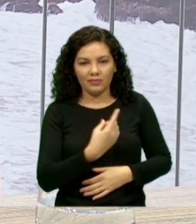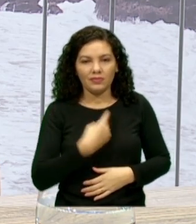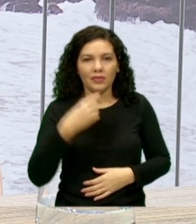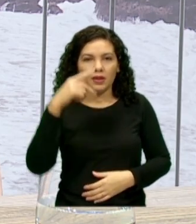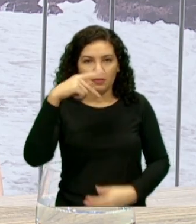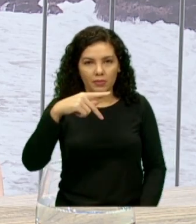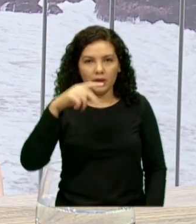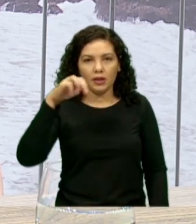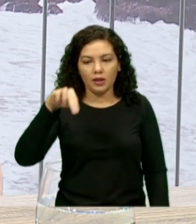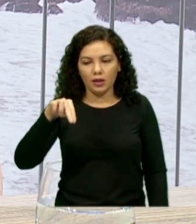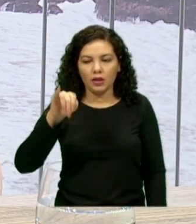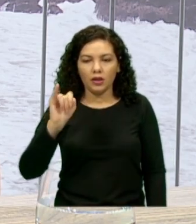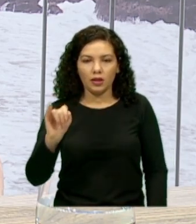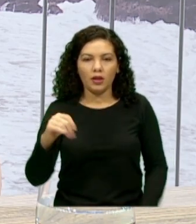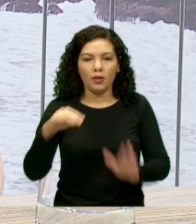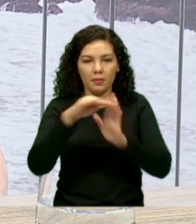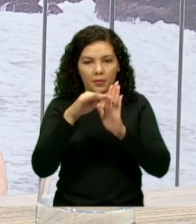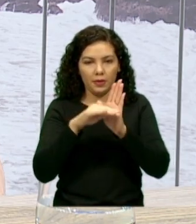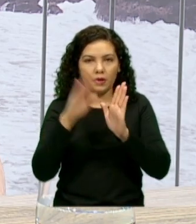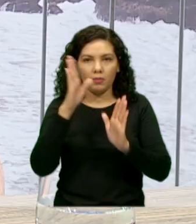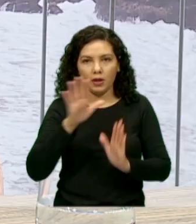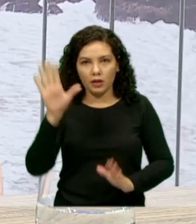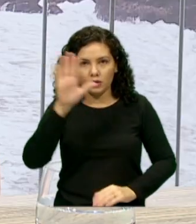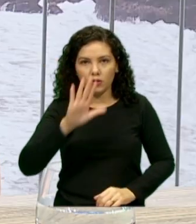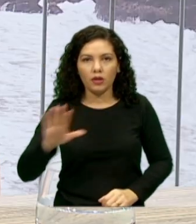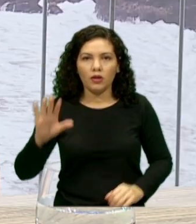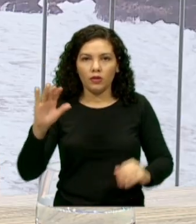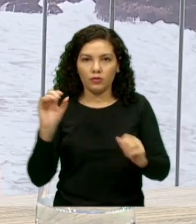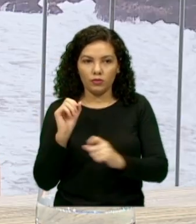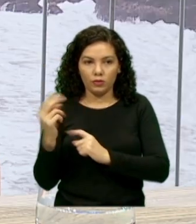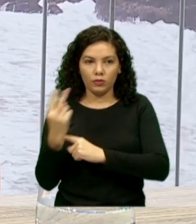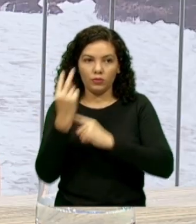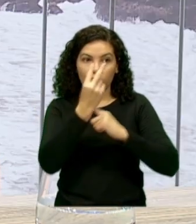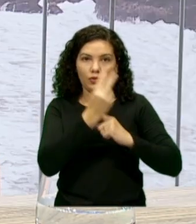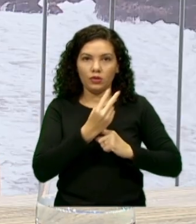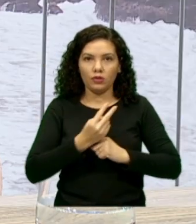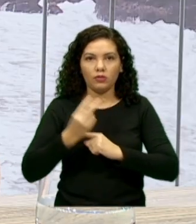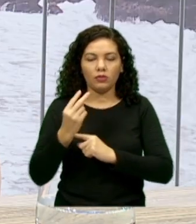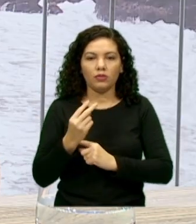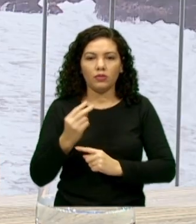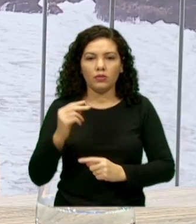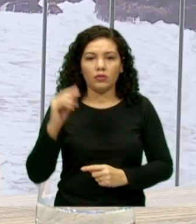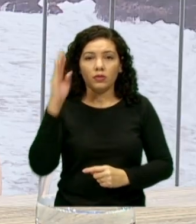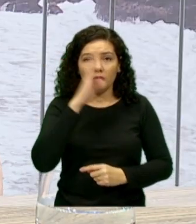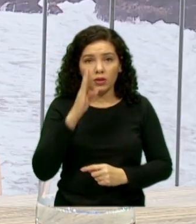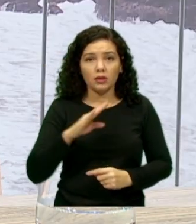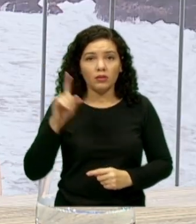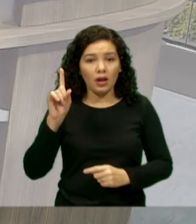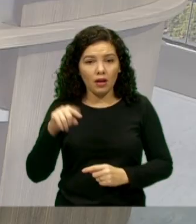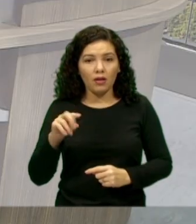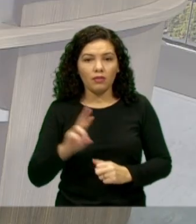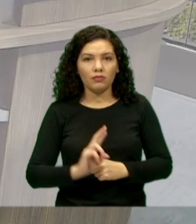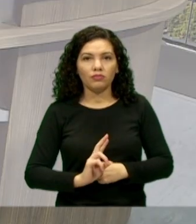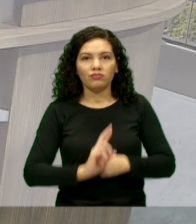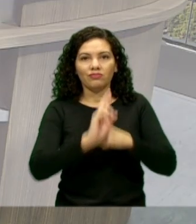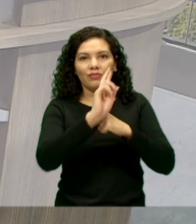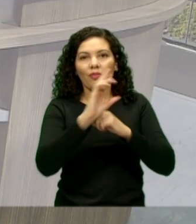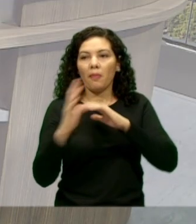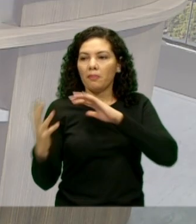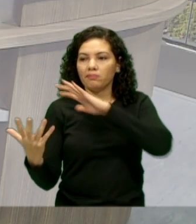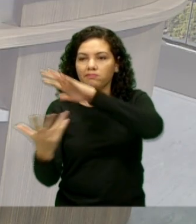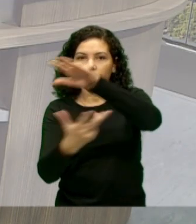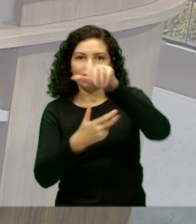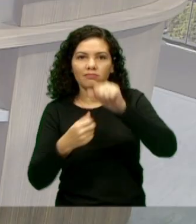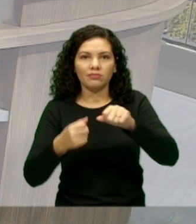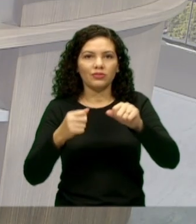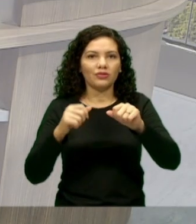que é o nosso Programa Nacional de Imunização, porque o Brasil era destaque mundial em